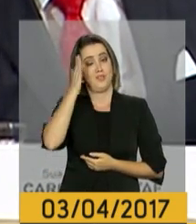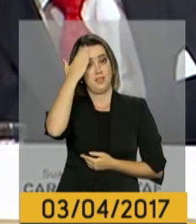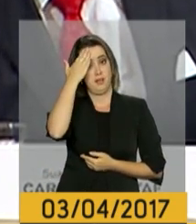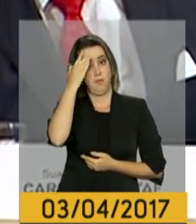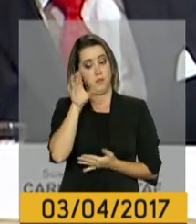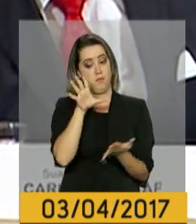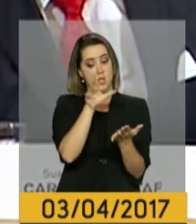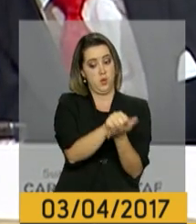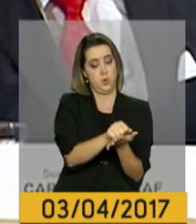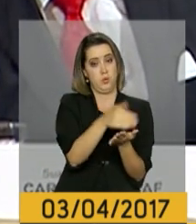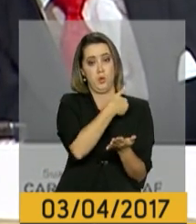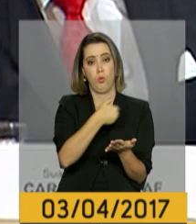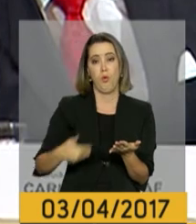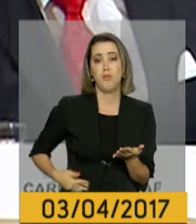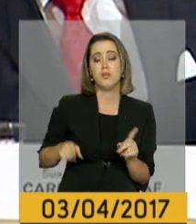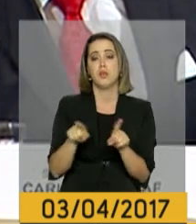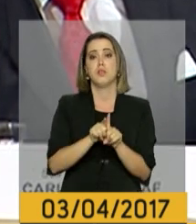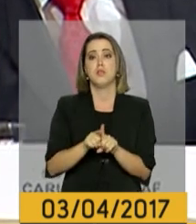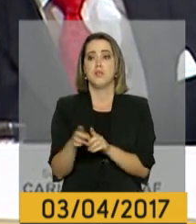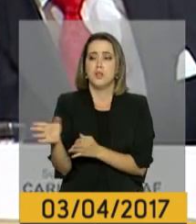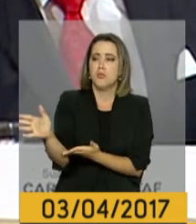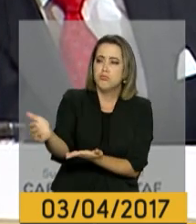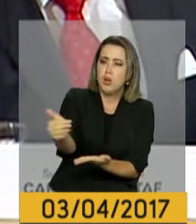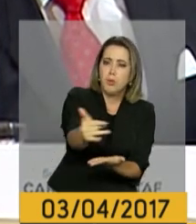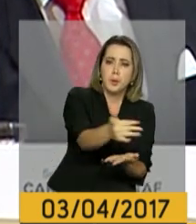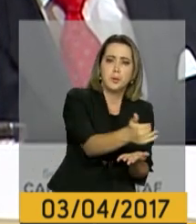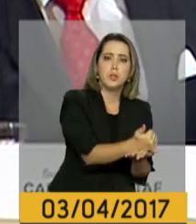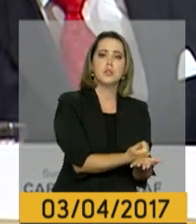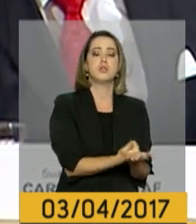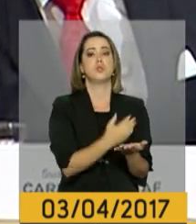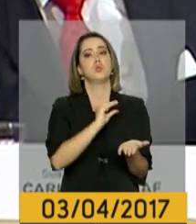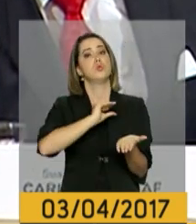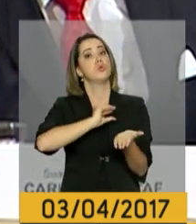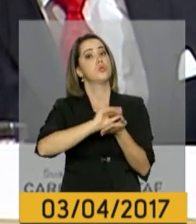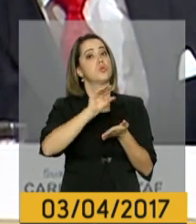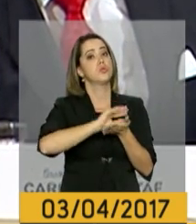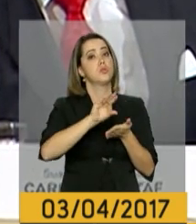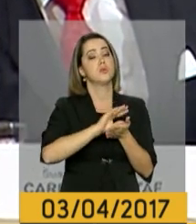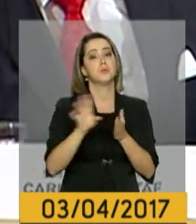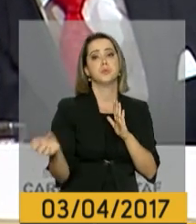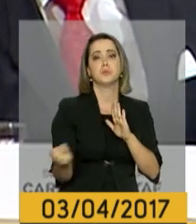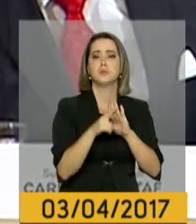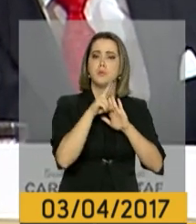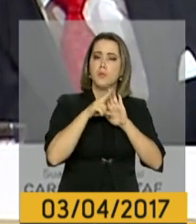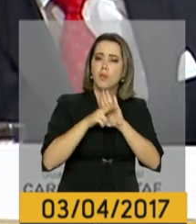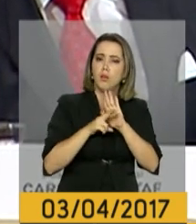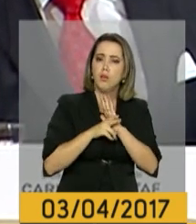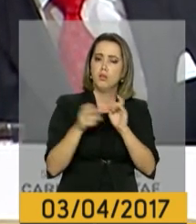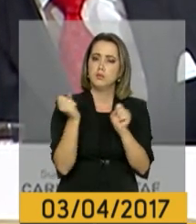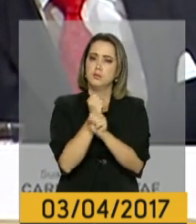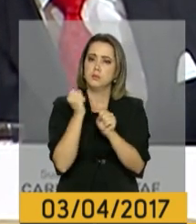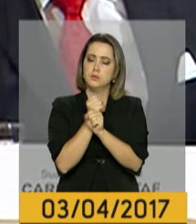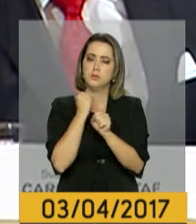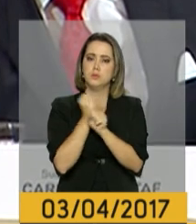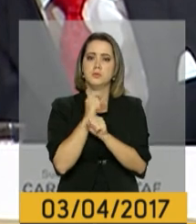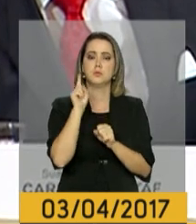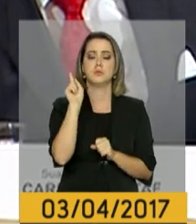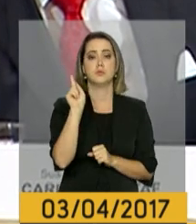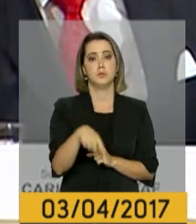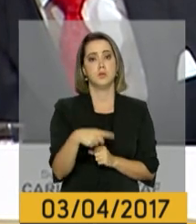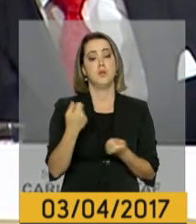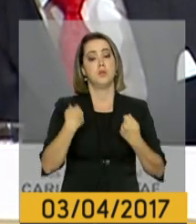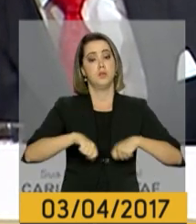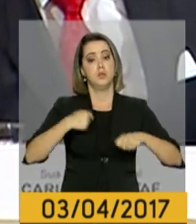governo, que a captação dos recursos privados necessários à atualização de nossa infraestrutura